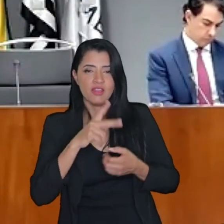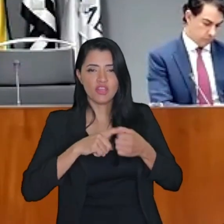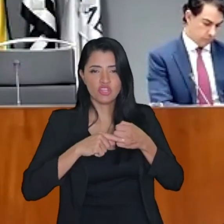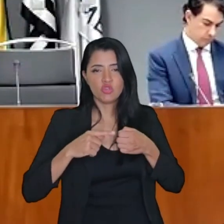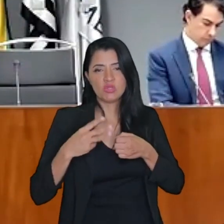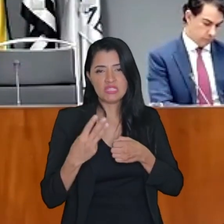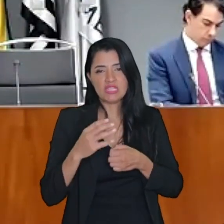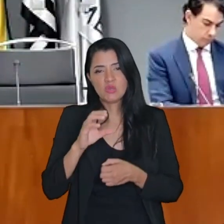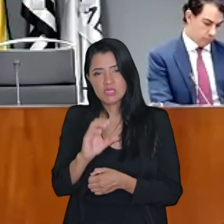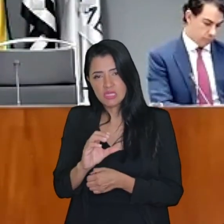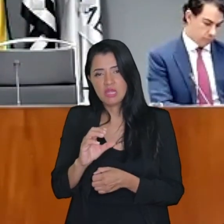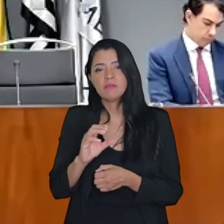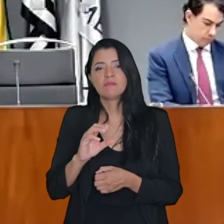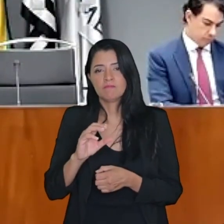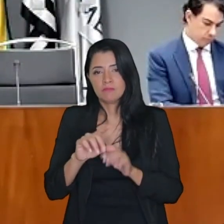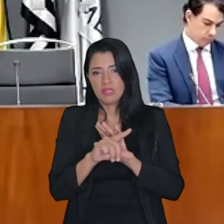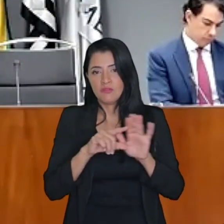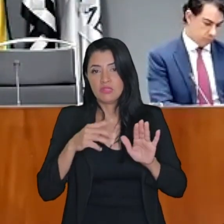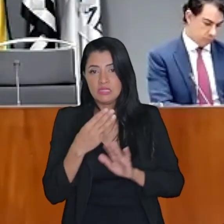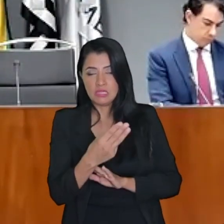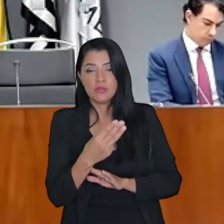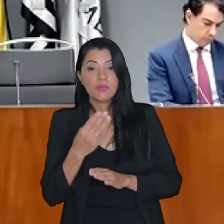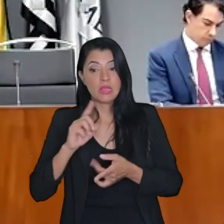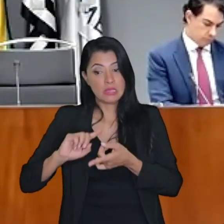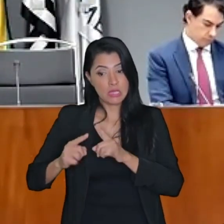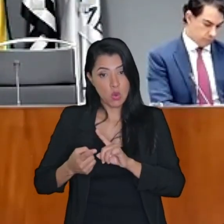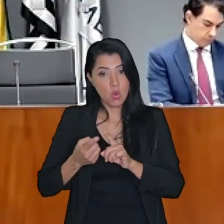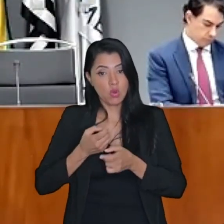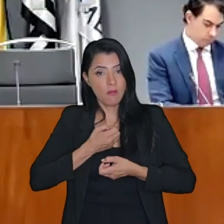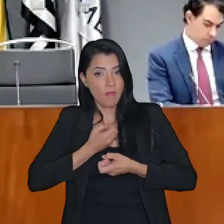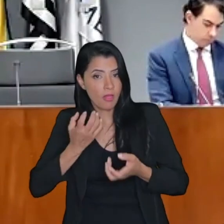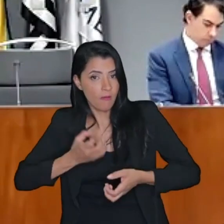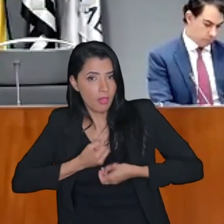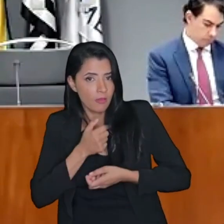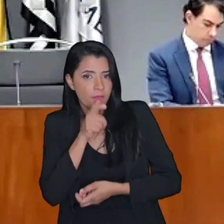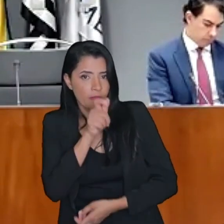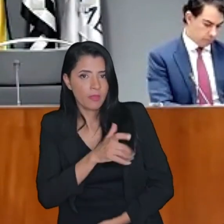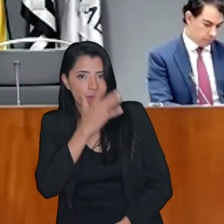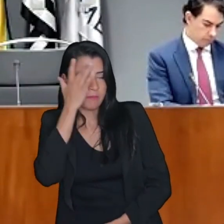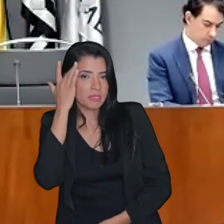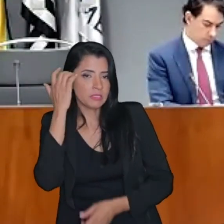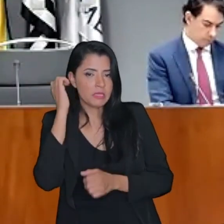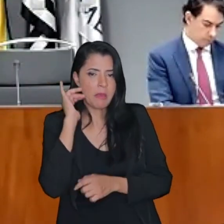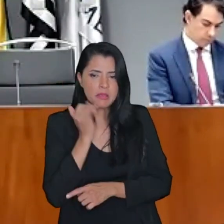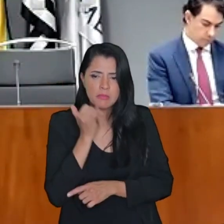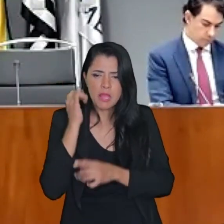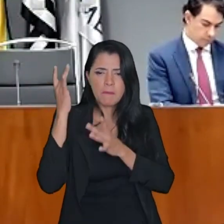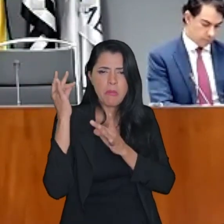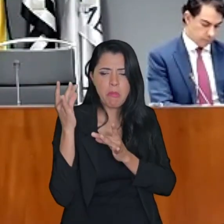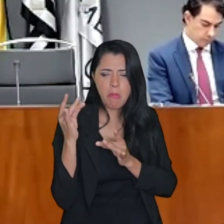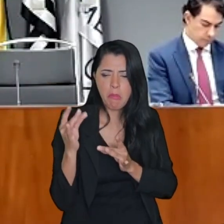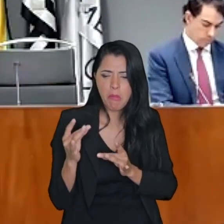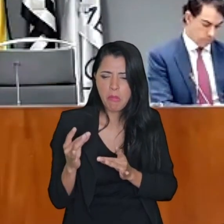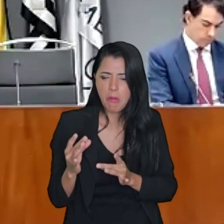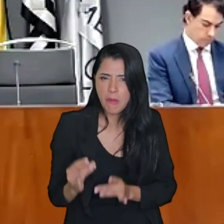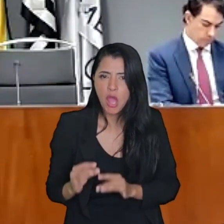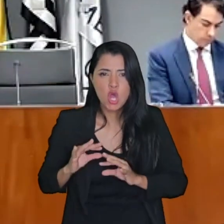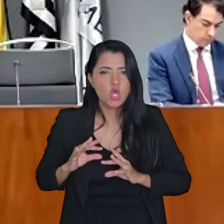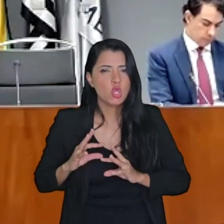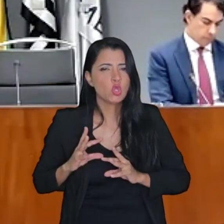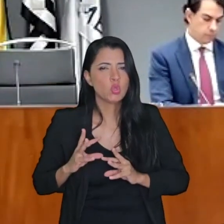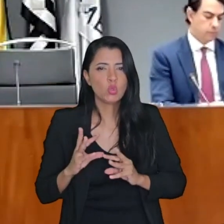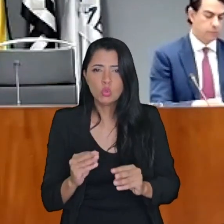3º C, parágrafo 3º, que no acordo de colaboração premiada, o colaborador deve narrar todos os fatos ilícitos para os